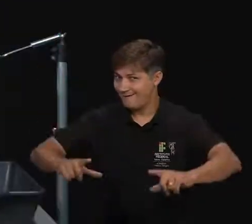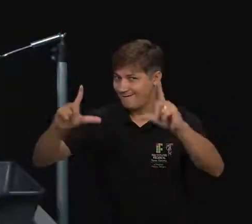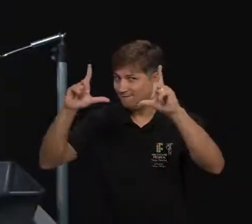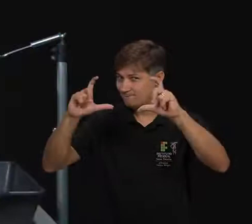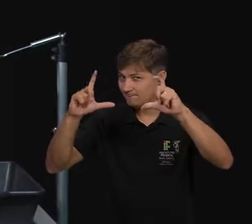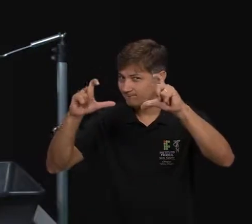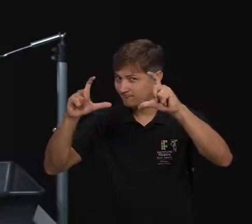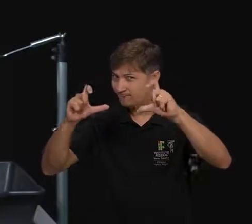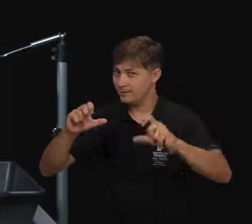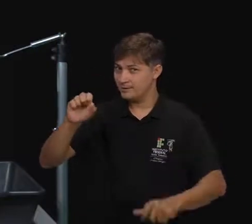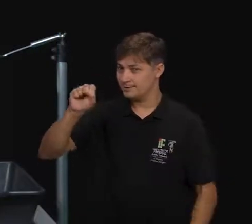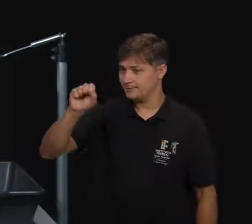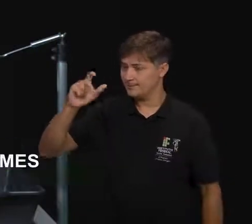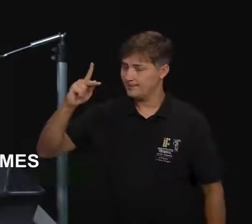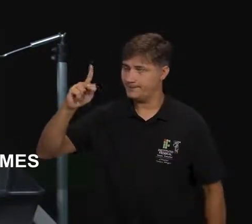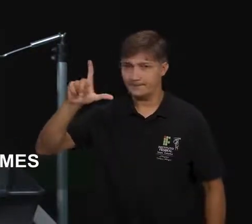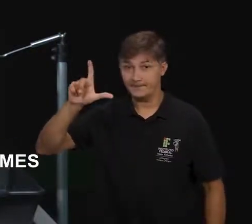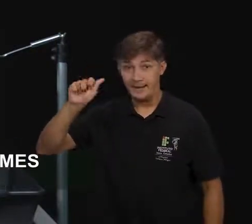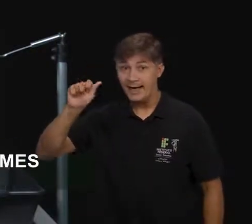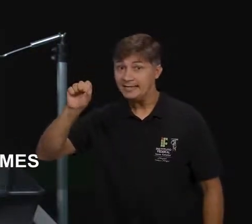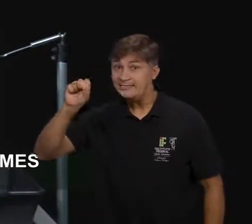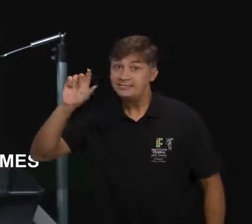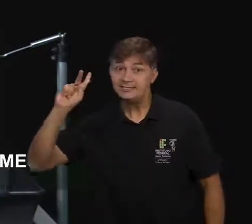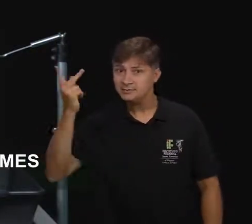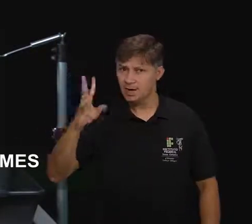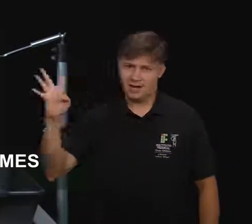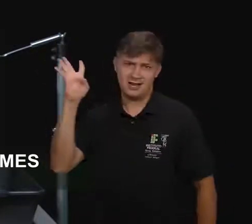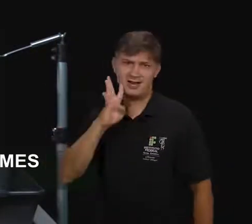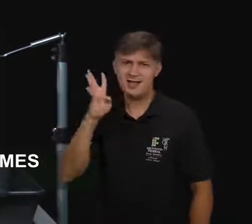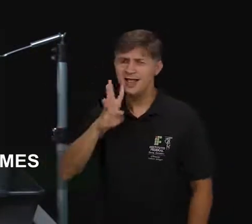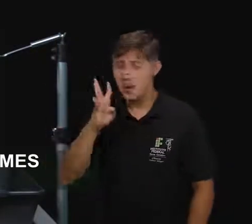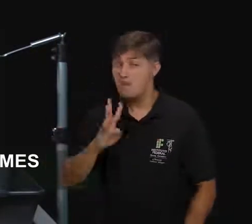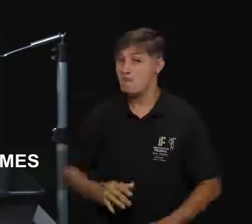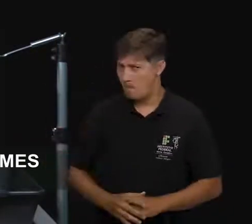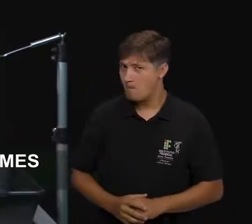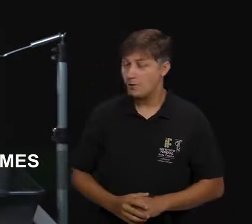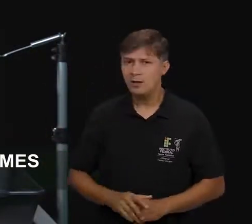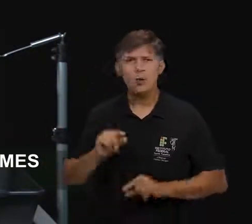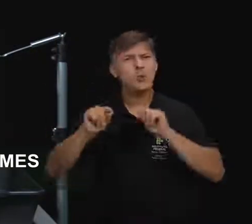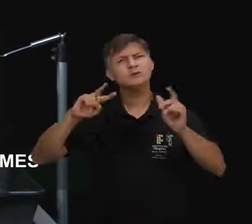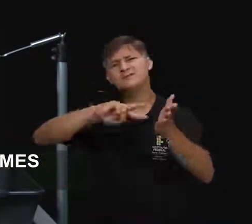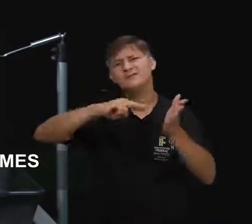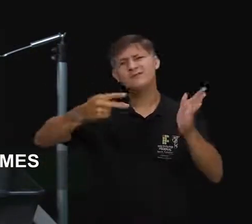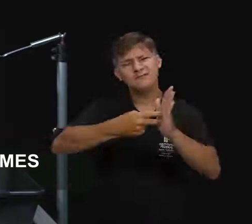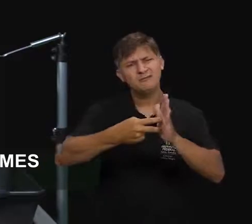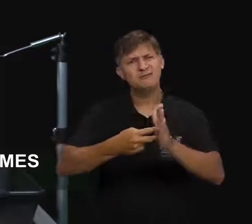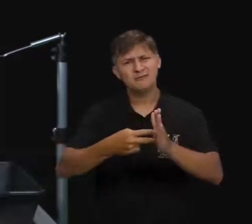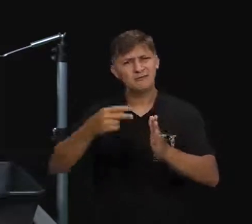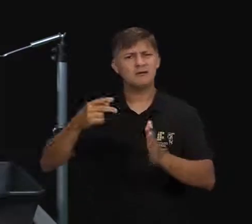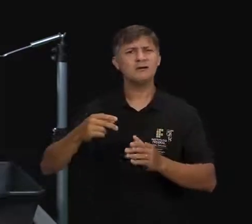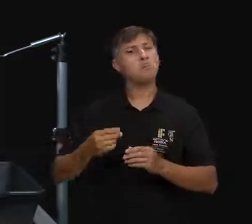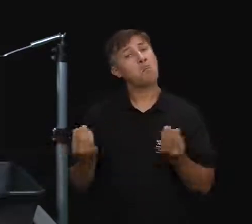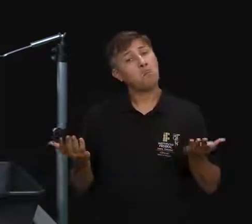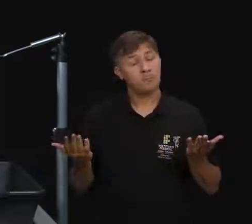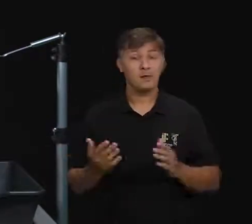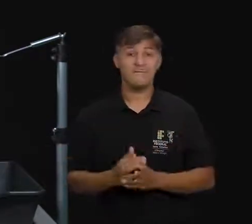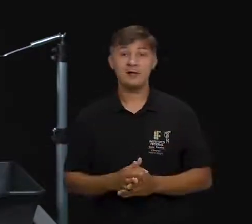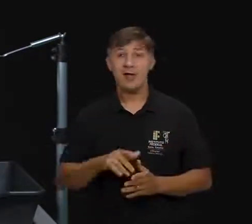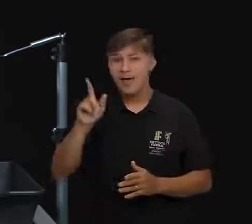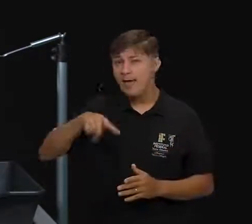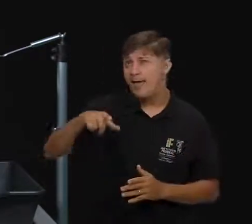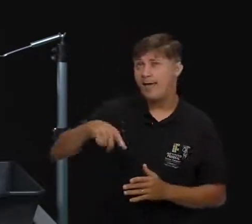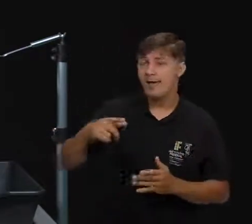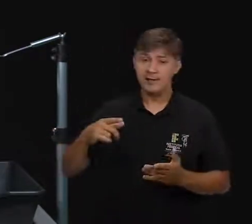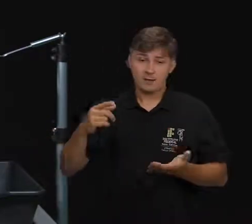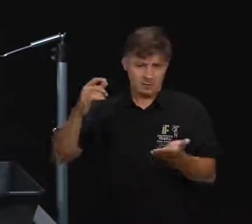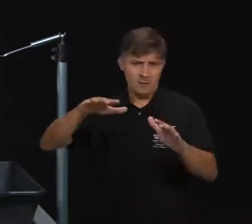Agora a gente vai falar de fotografia de splash, que é uma fotografia também bem interessante. Primeiro vamos entender o que é o tal do splash,